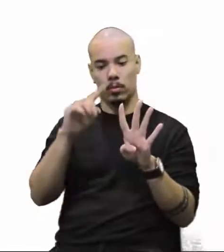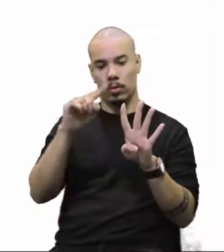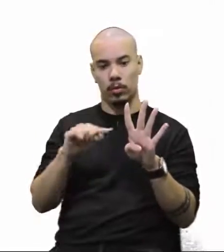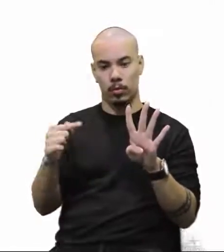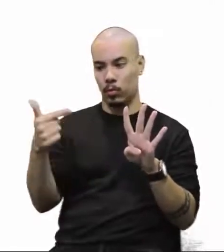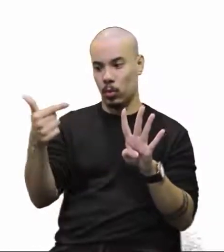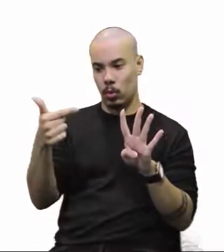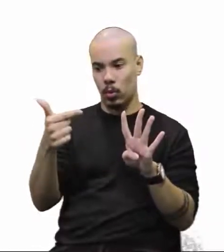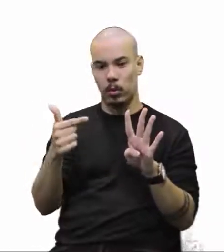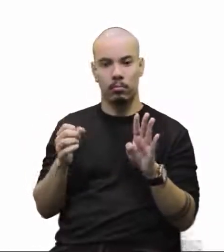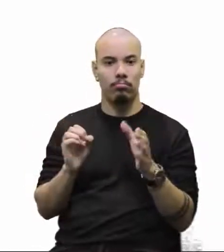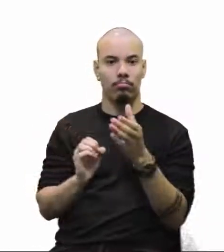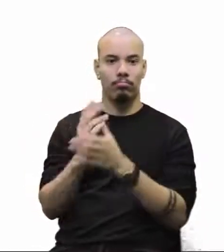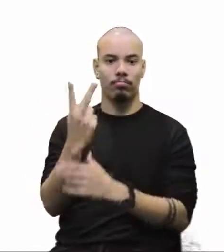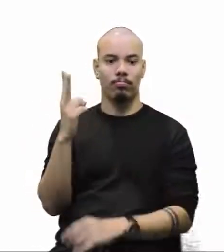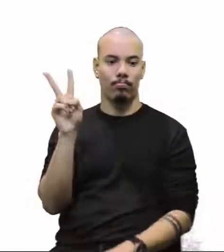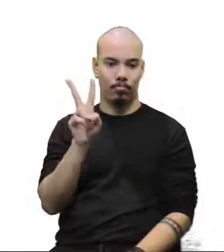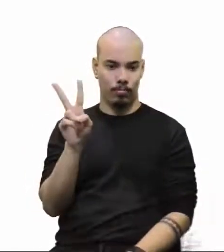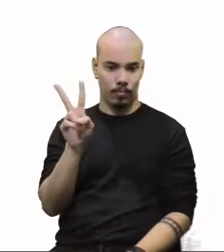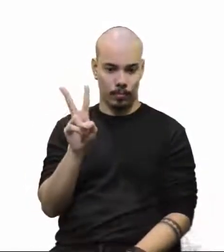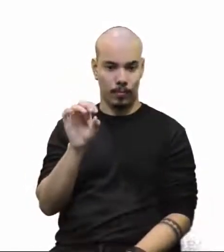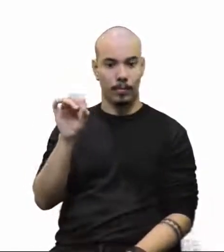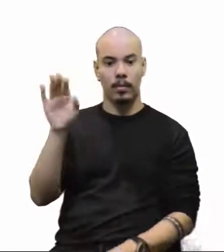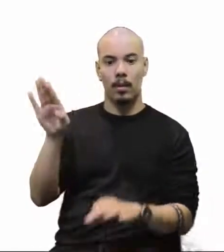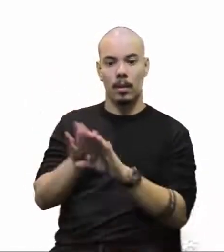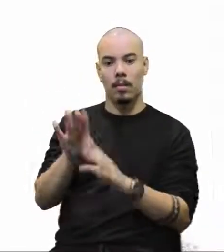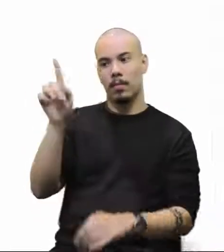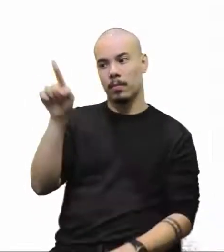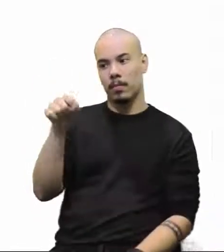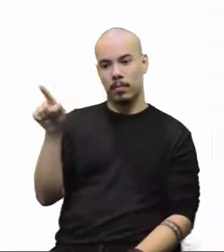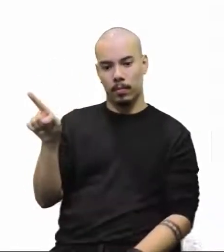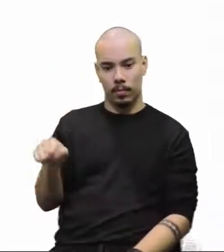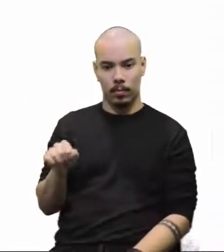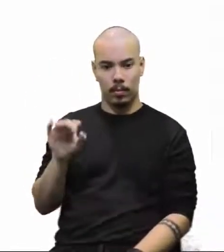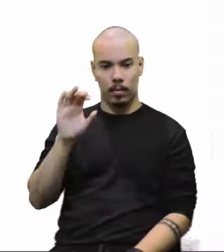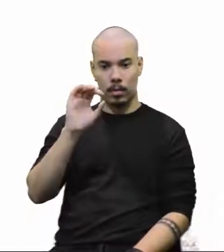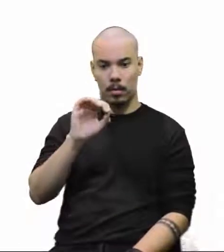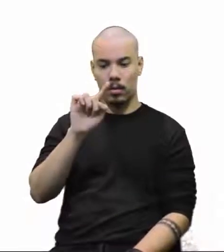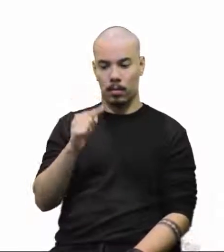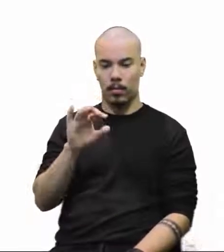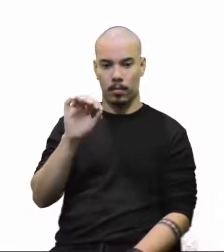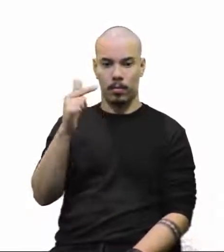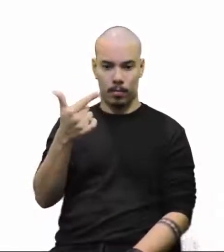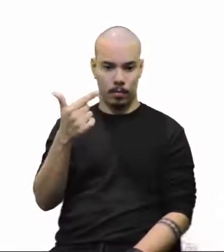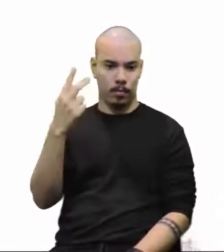no caso, né? Ou melhor, né? Dividiu 0,02 por 2.